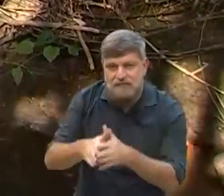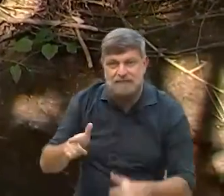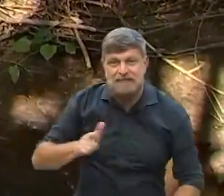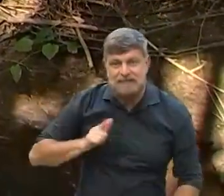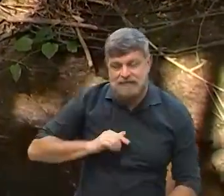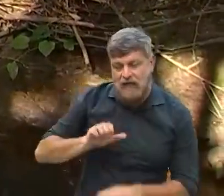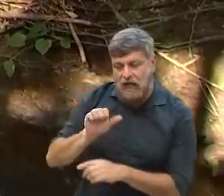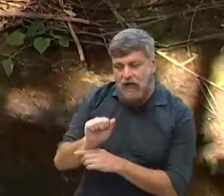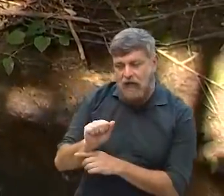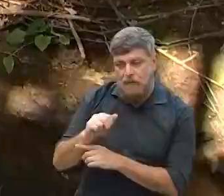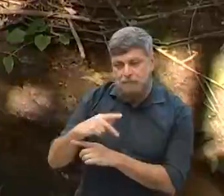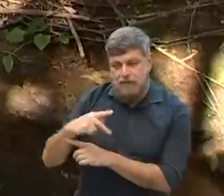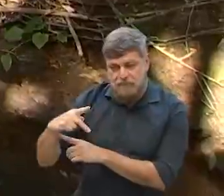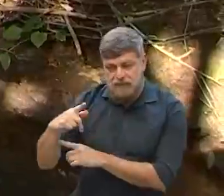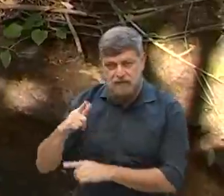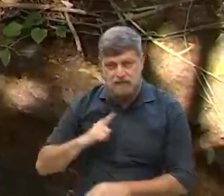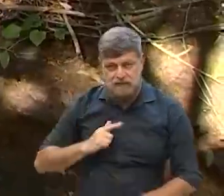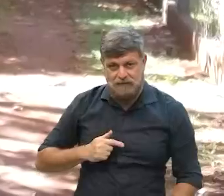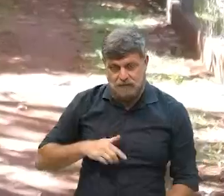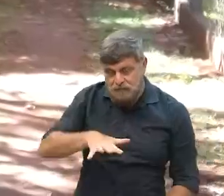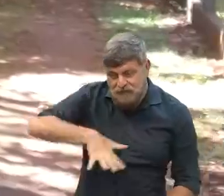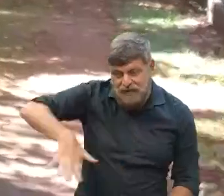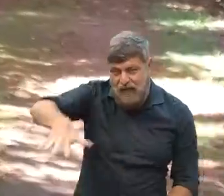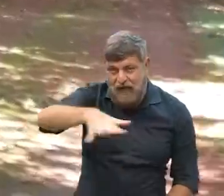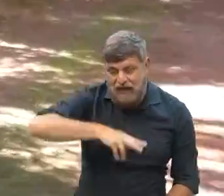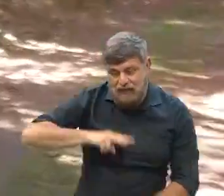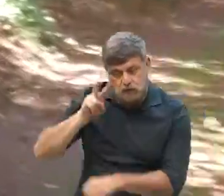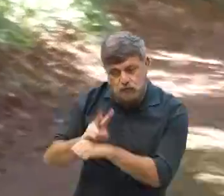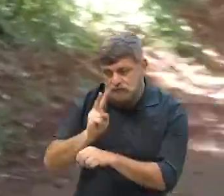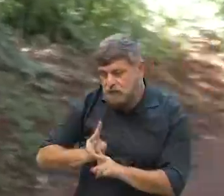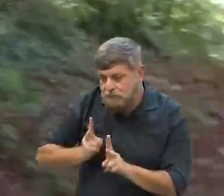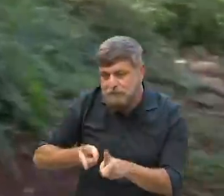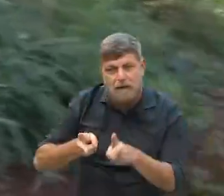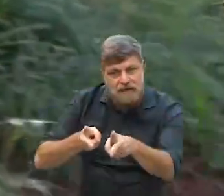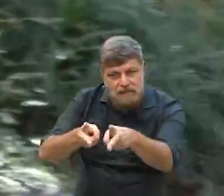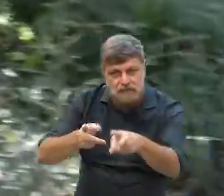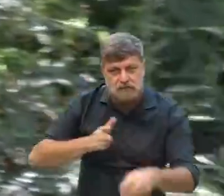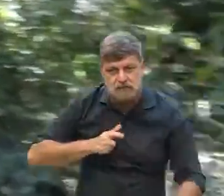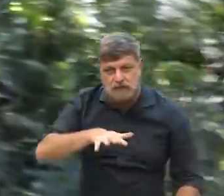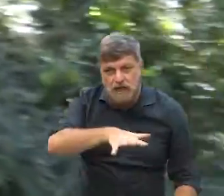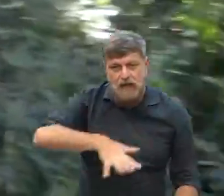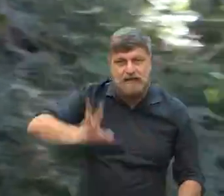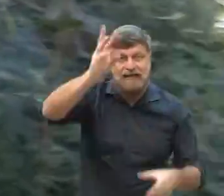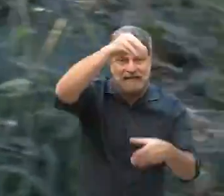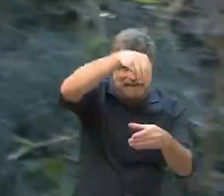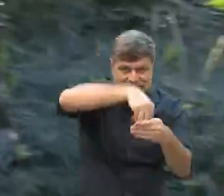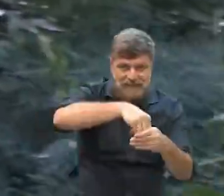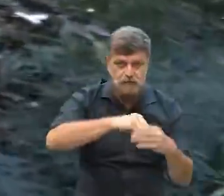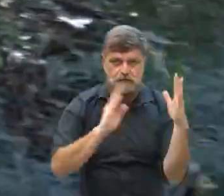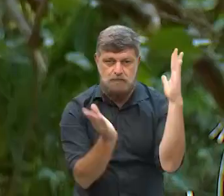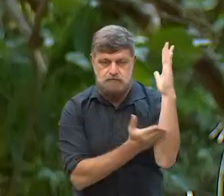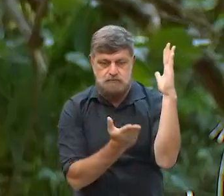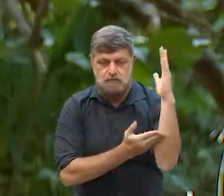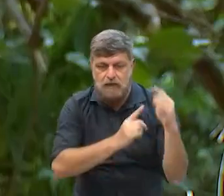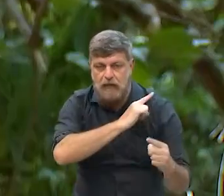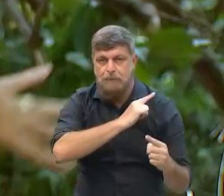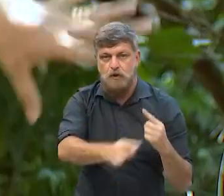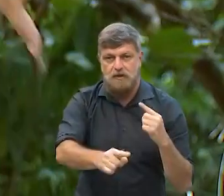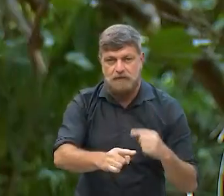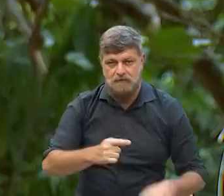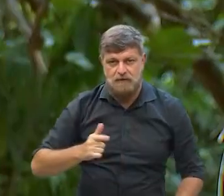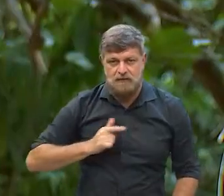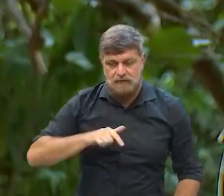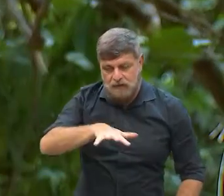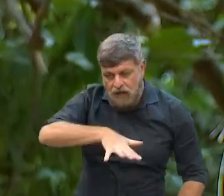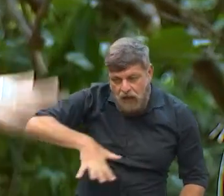APPs, áreas de preservação permanente, e geralmente estão dentro das áreas de proteção ambiental. Por serem uma parte